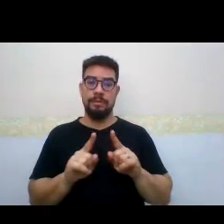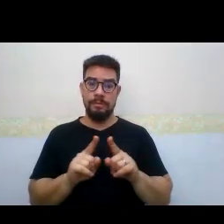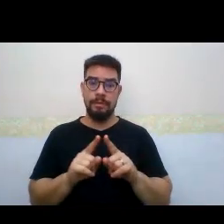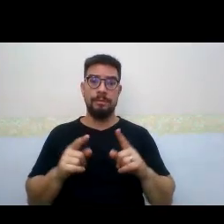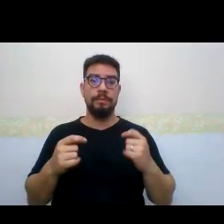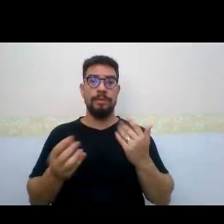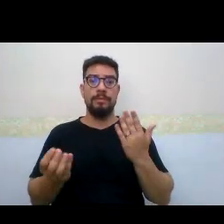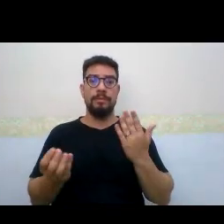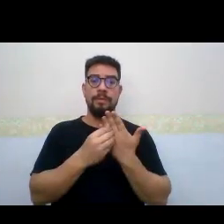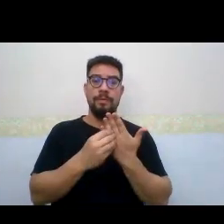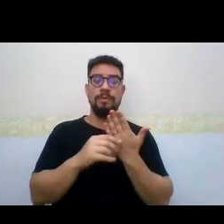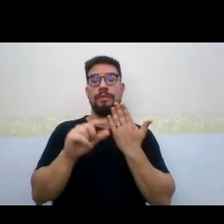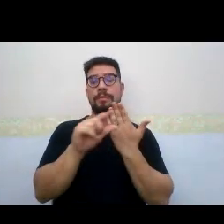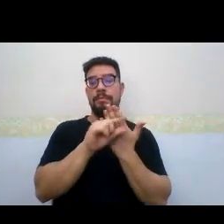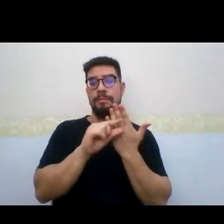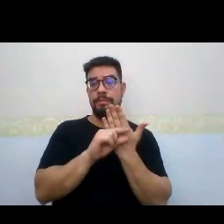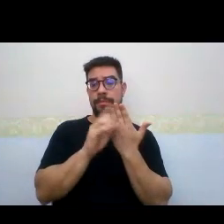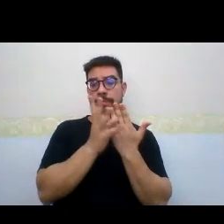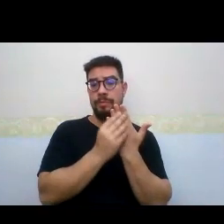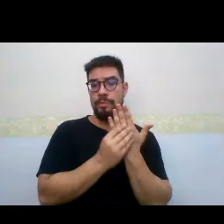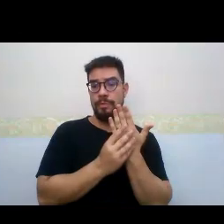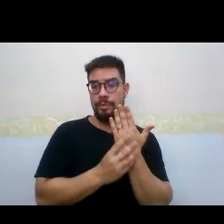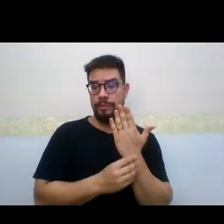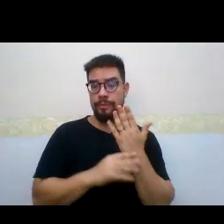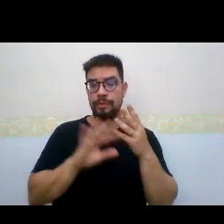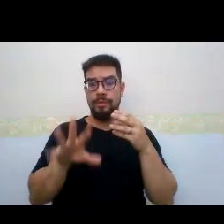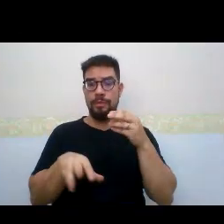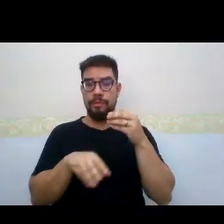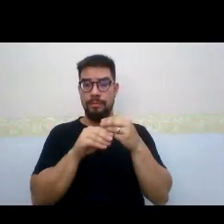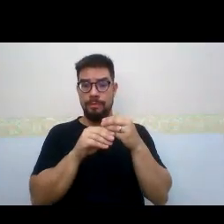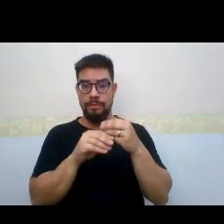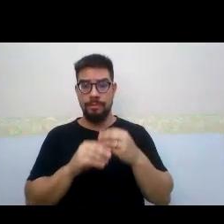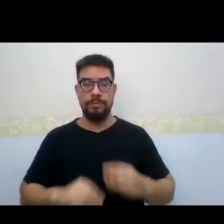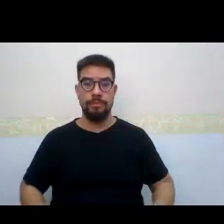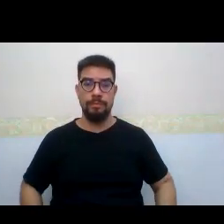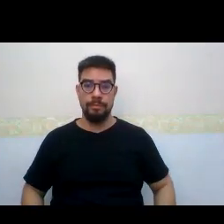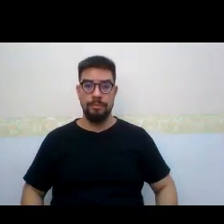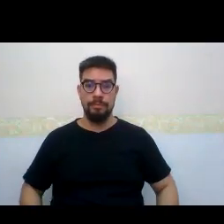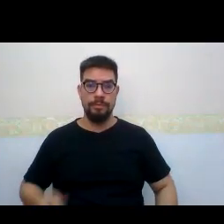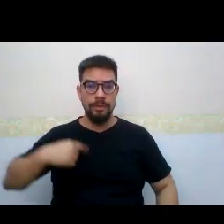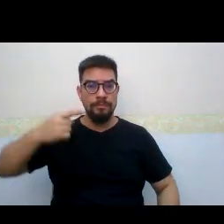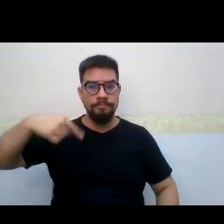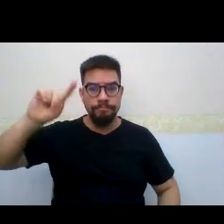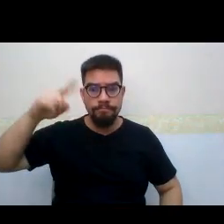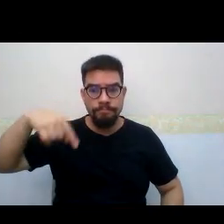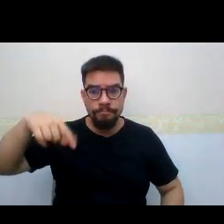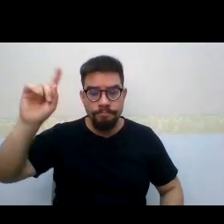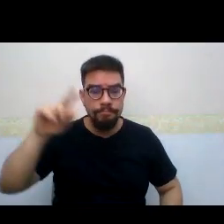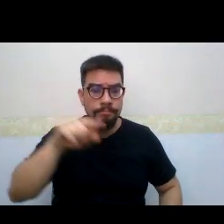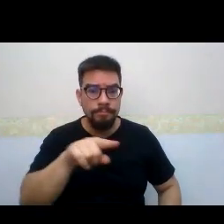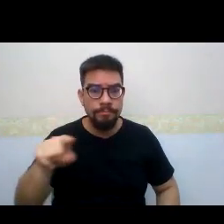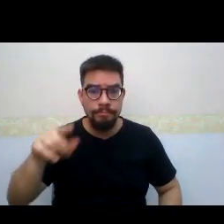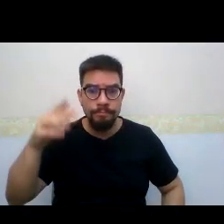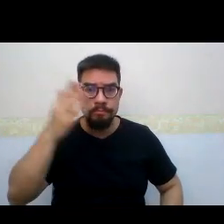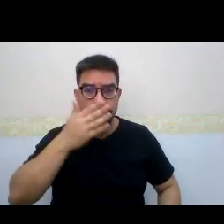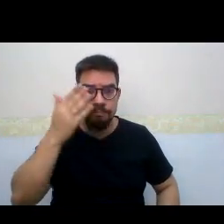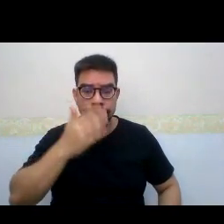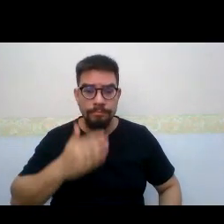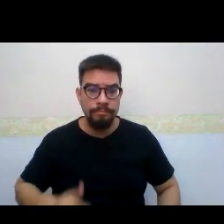a bibliografia complementar. Gente, eu tô rolando a página aqui, tô vendo que não tá rolando a página para vocês,